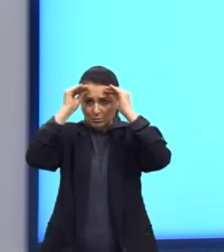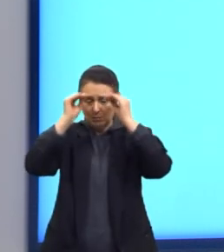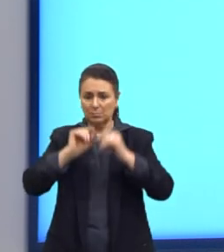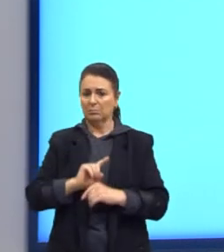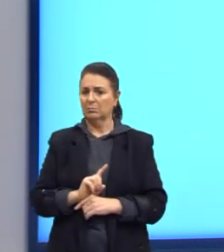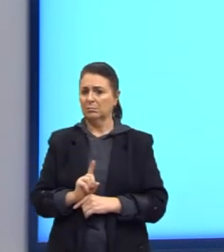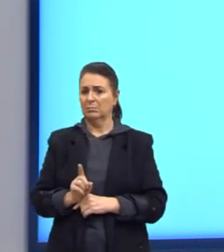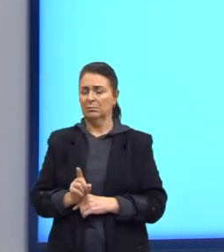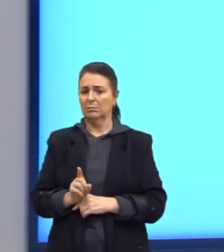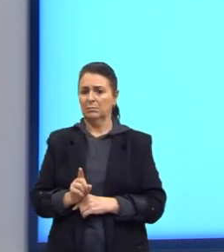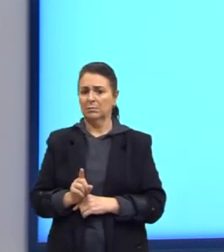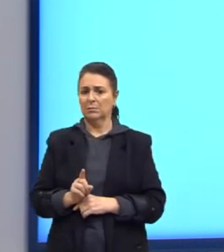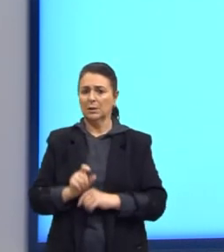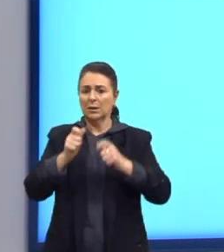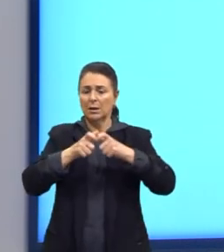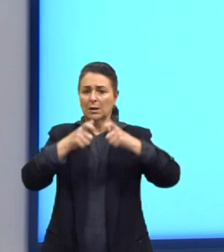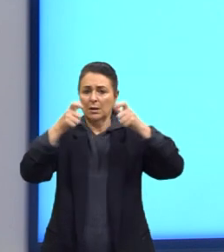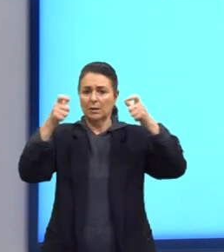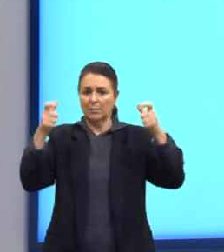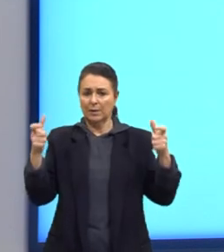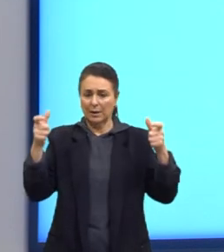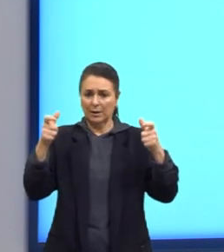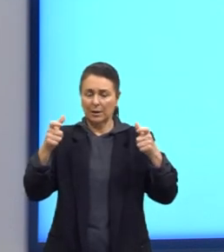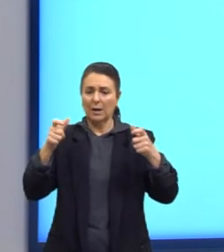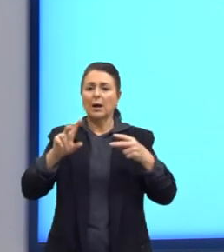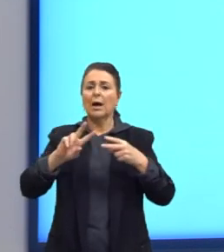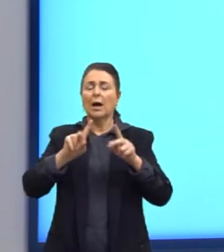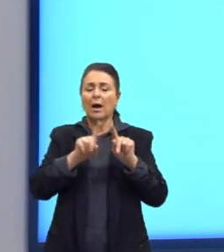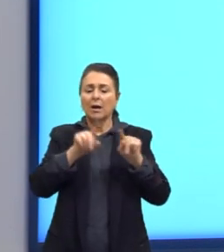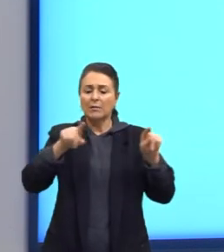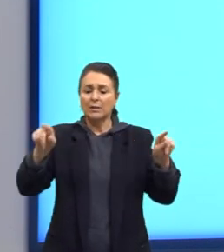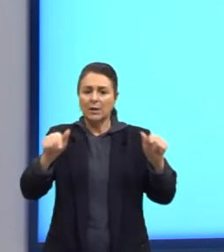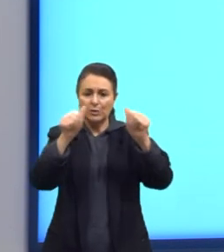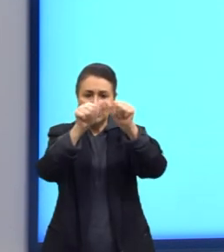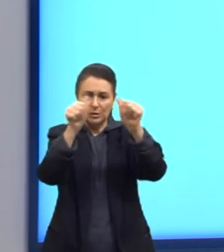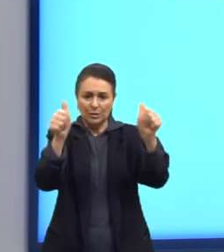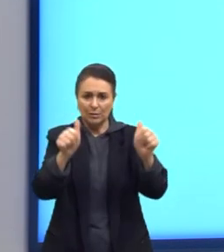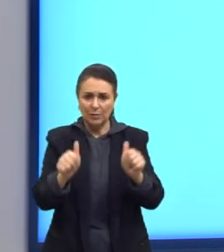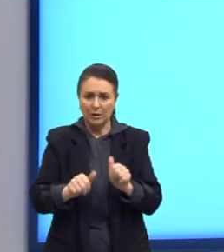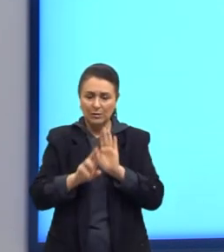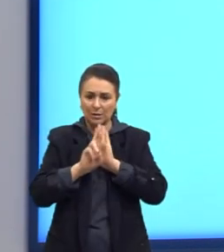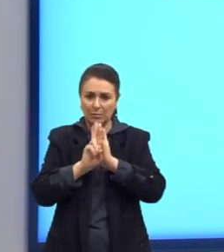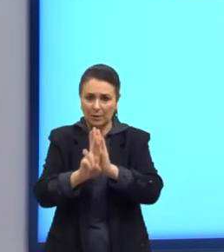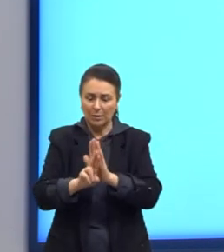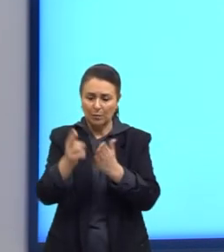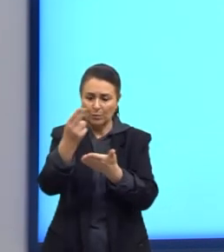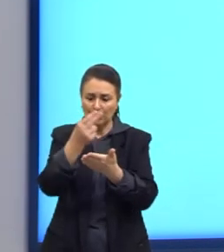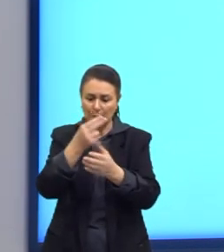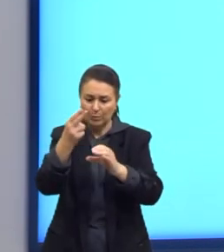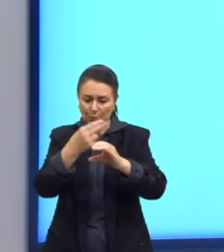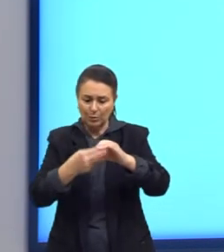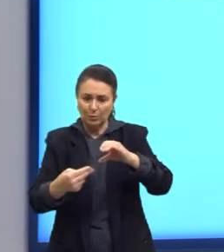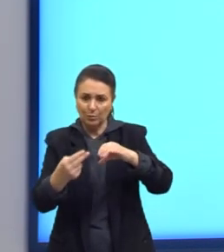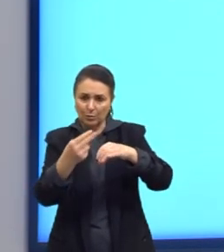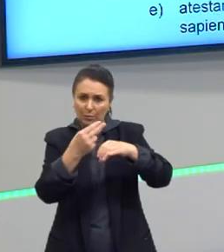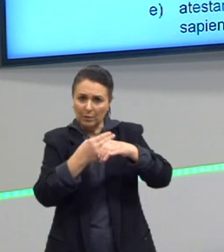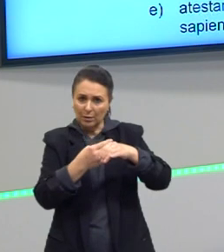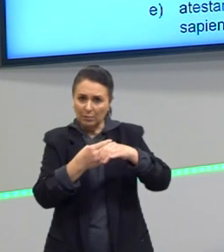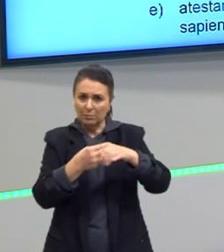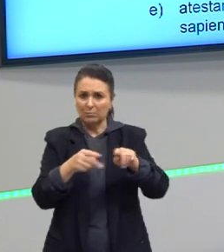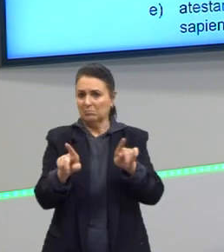e não ampliar a variedade de imagens representadas por pinturas rupestres